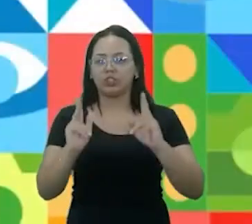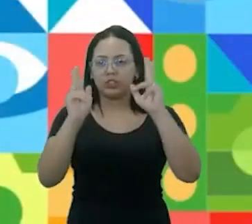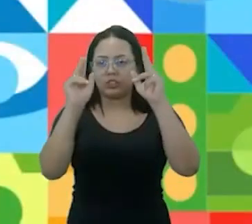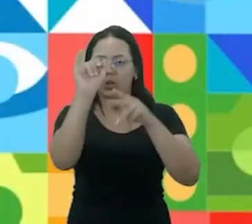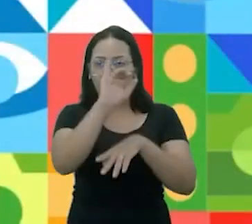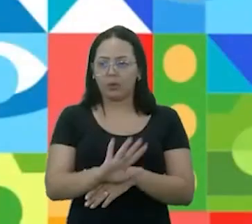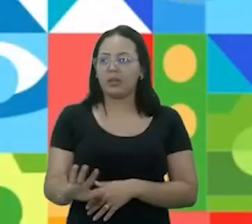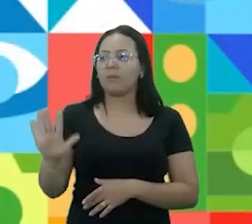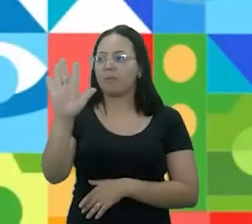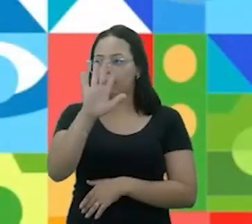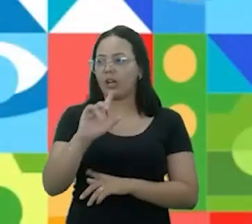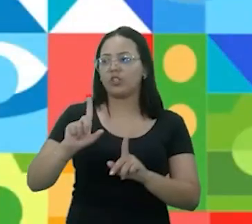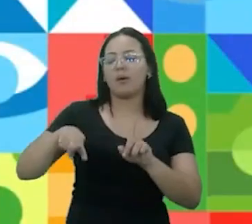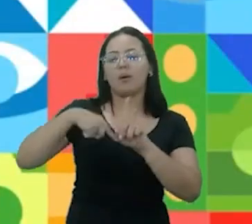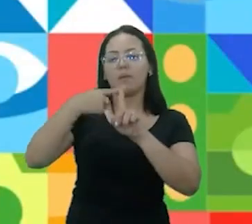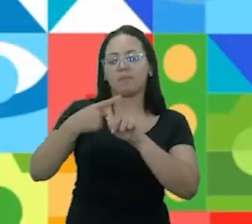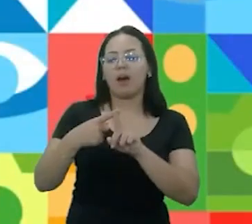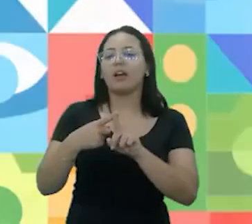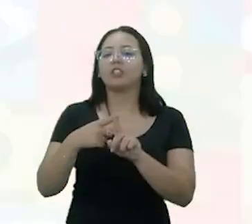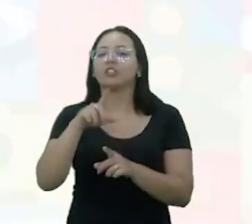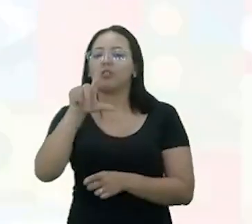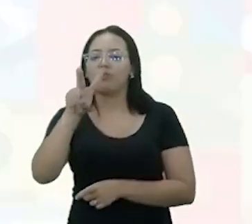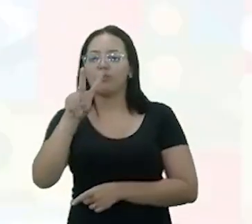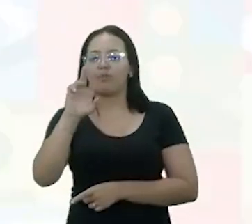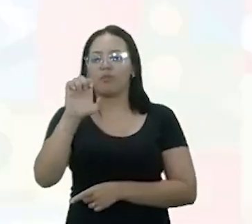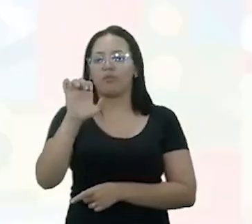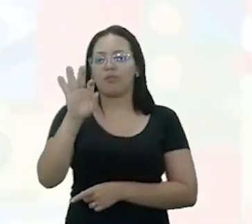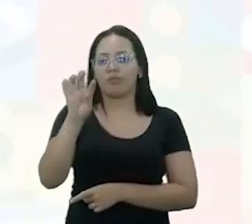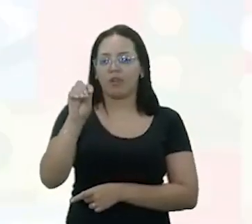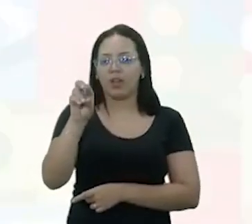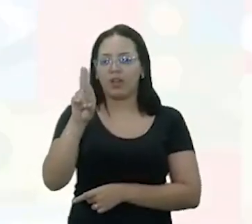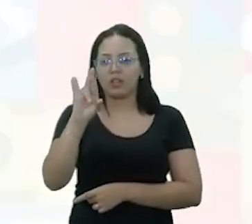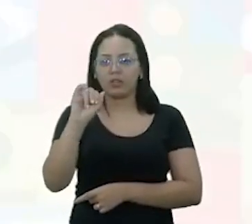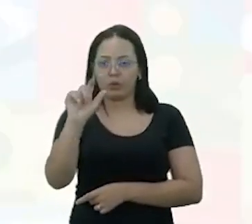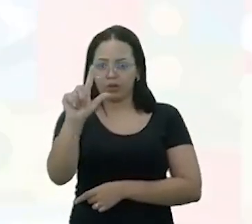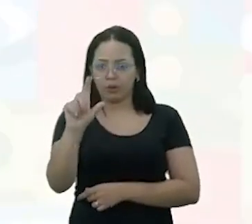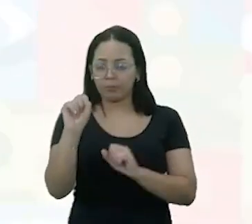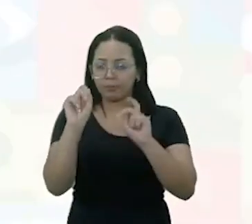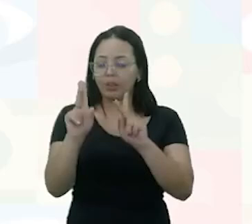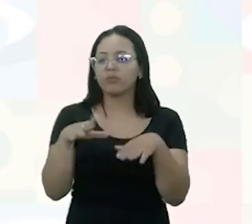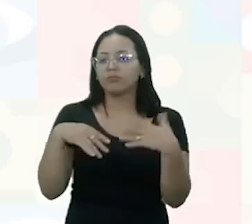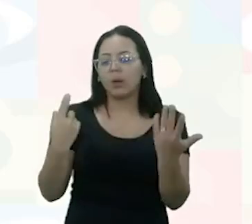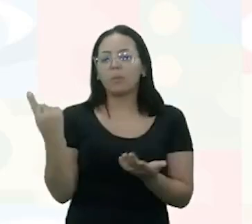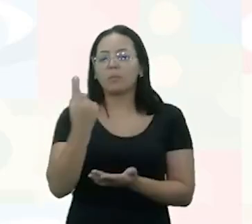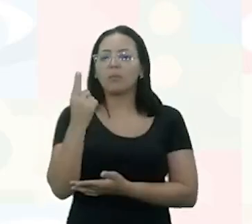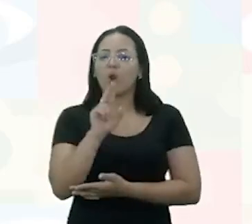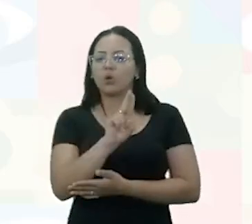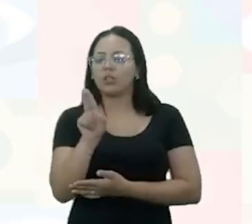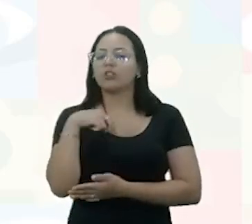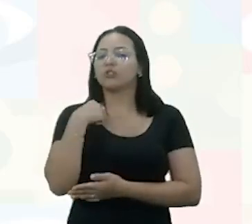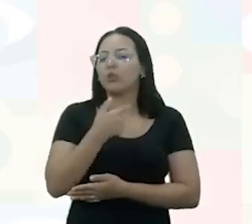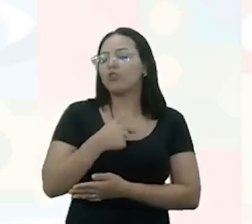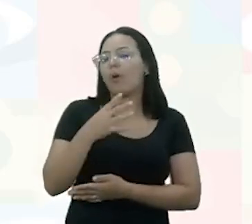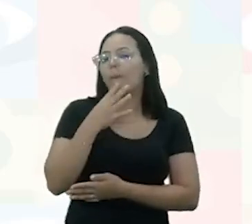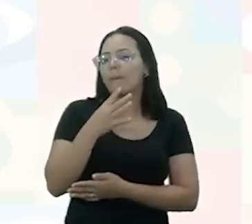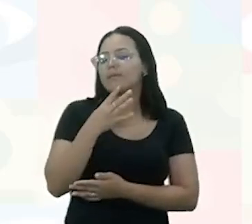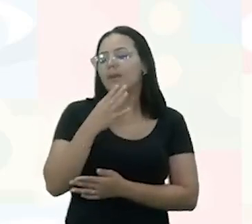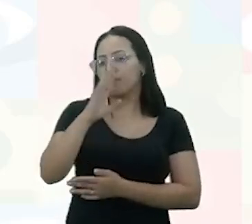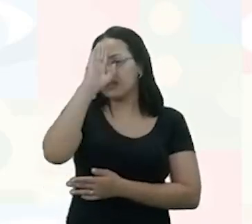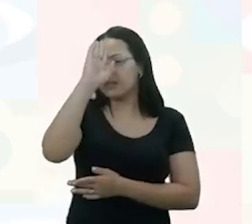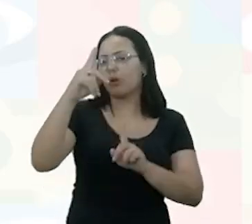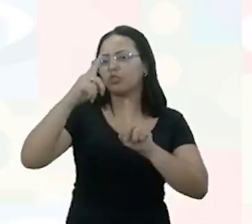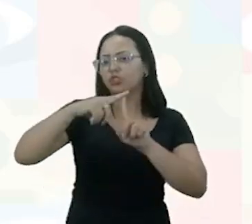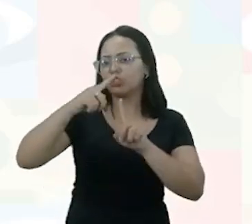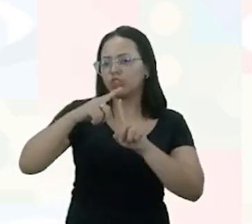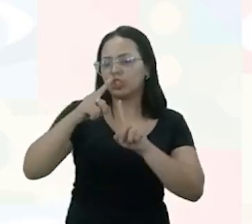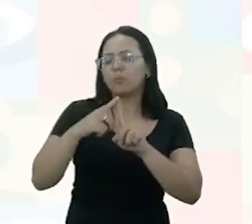ilustração vetorial. Qual é a primeira unidade da gente? A gente vai reconhecer os principais formatos